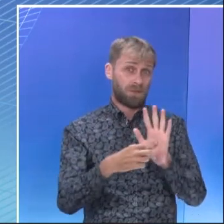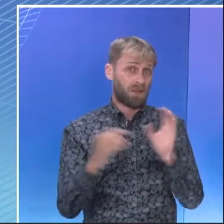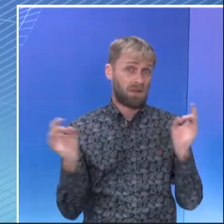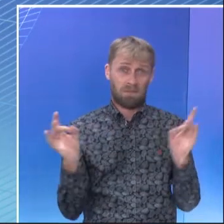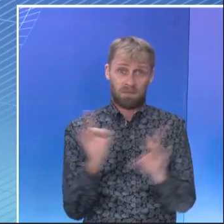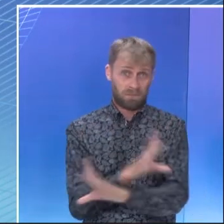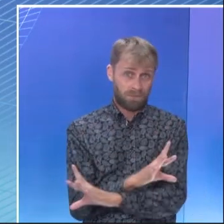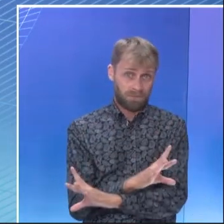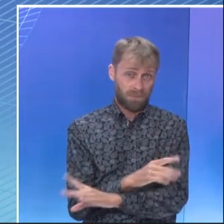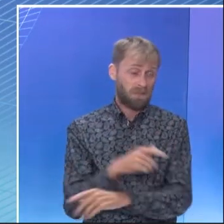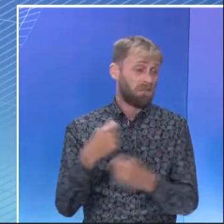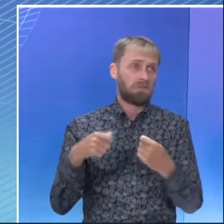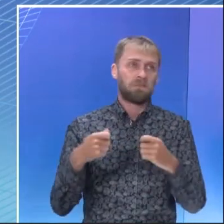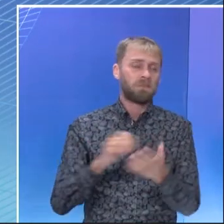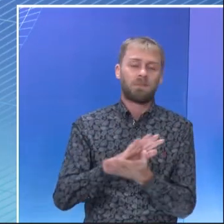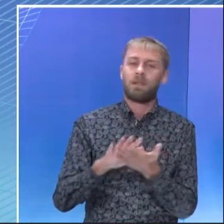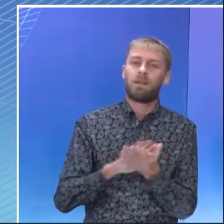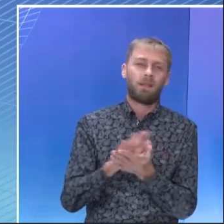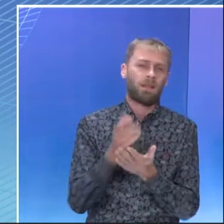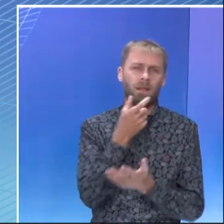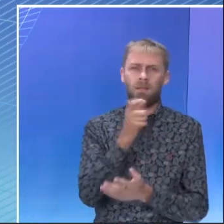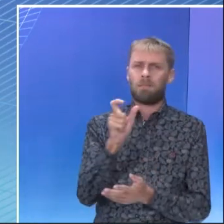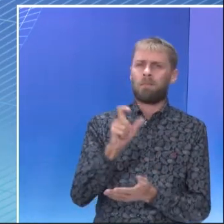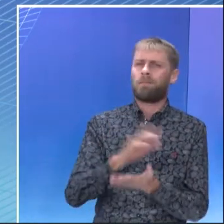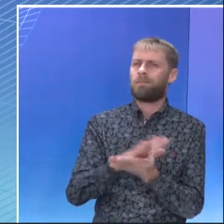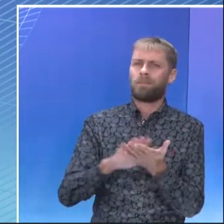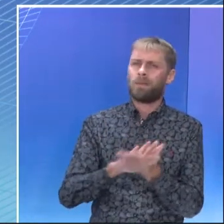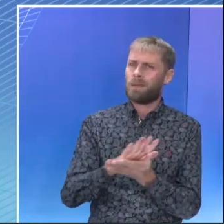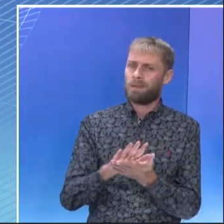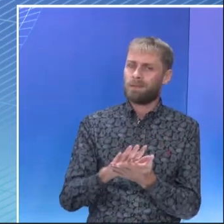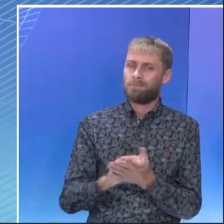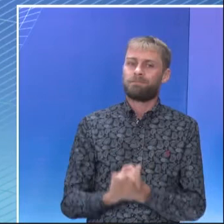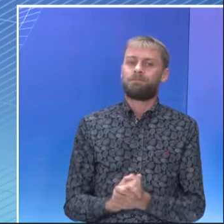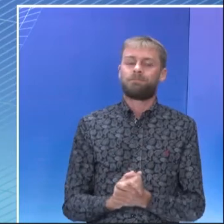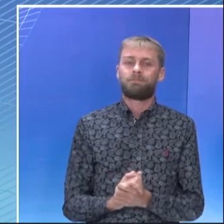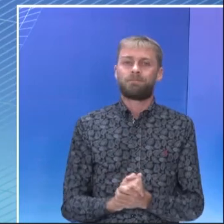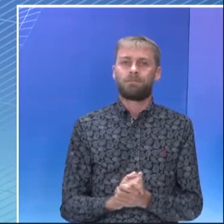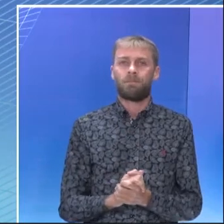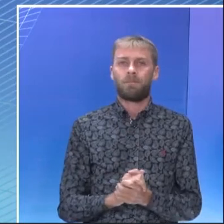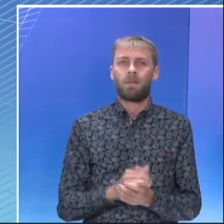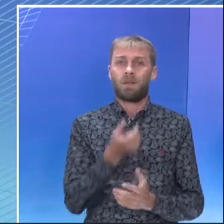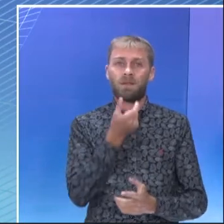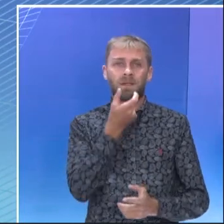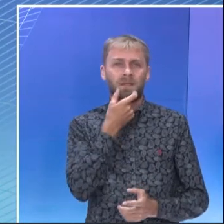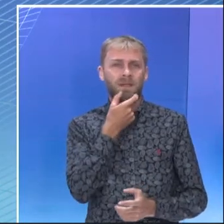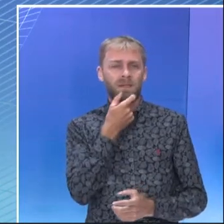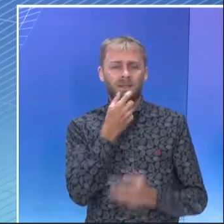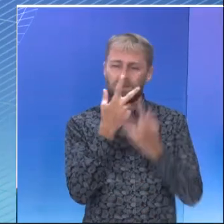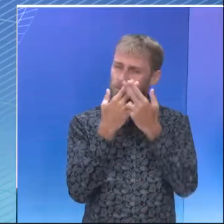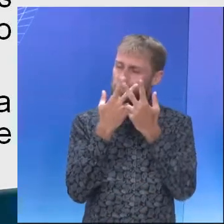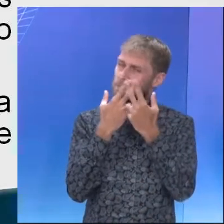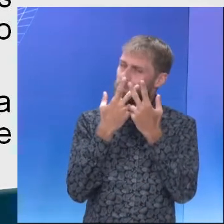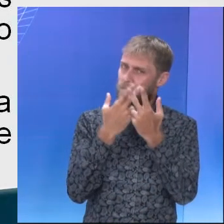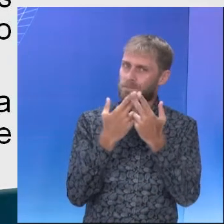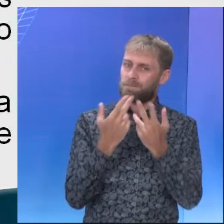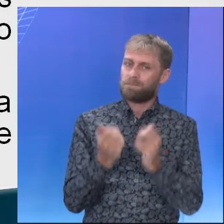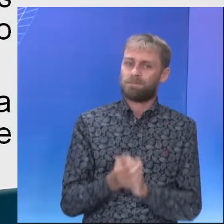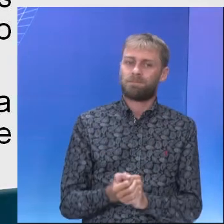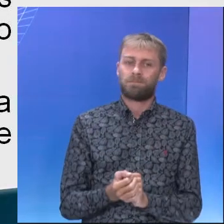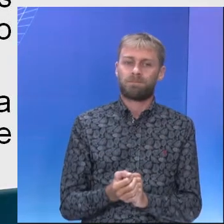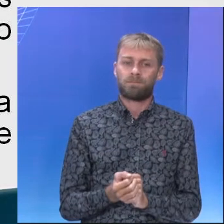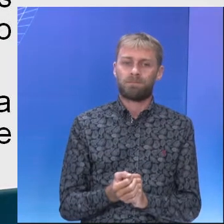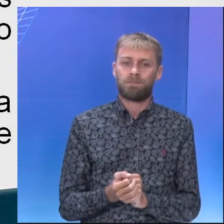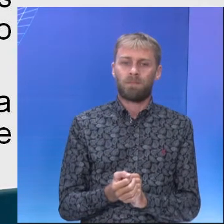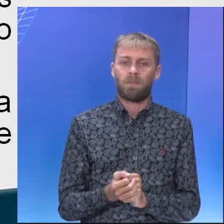não precisa de um complemento, não precisa de mais nada? Então, na língua inglesa acontece da mesma forma.